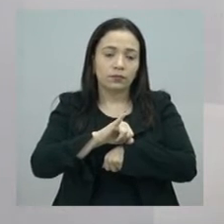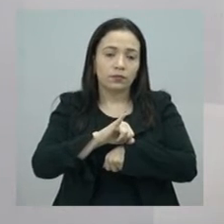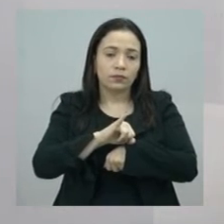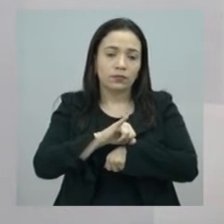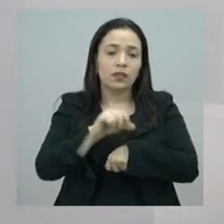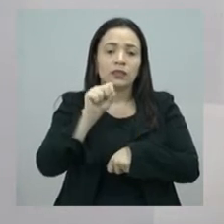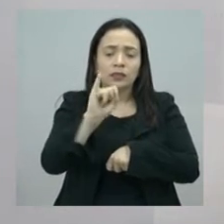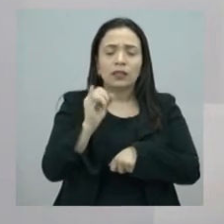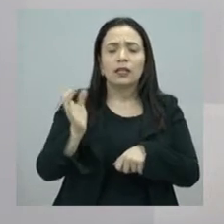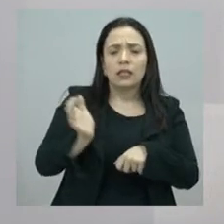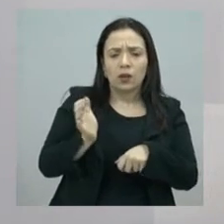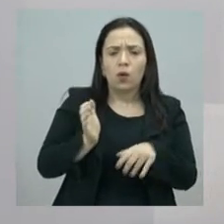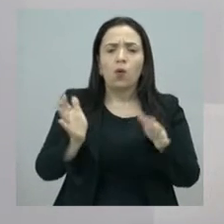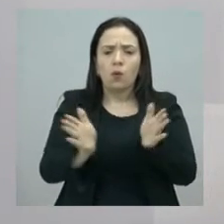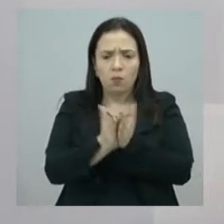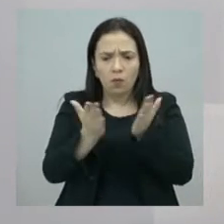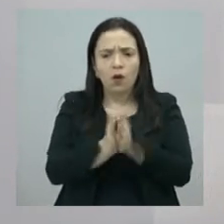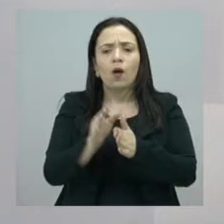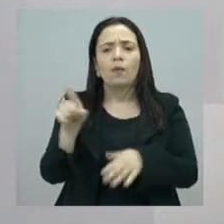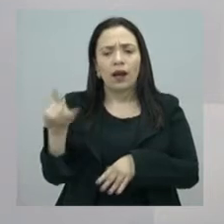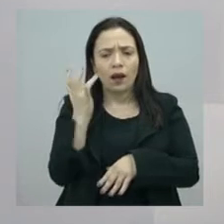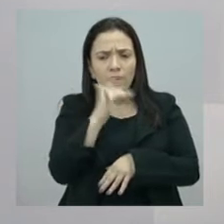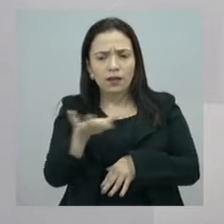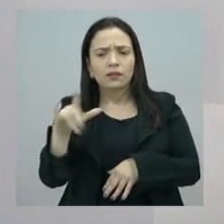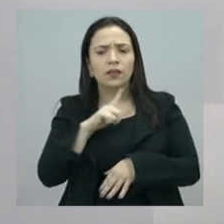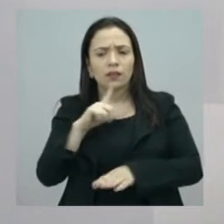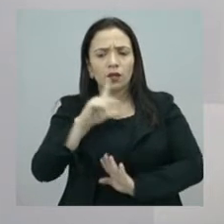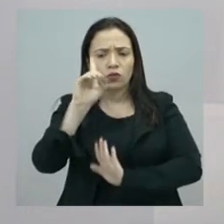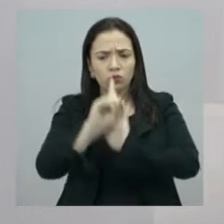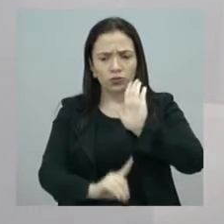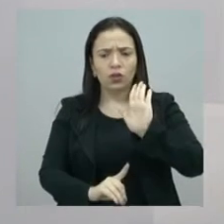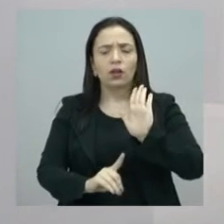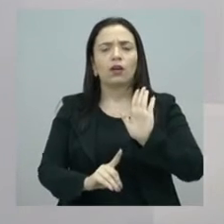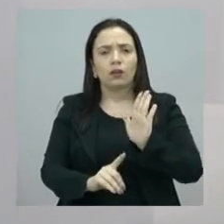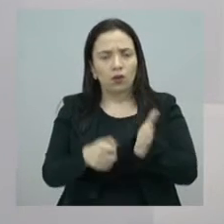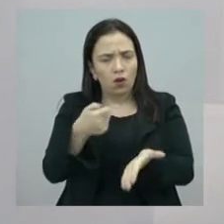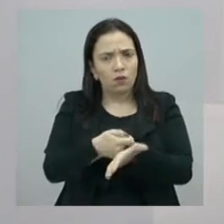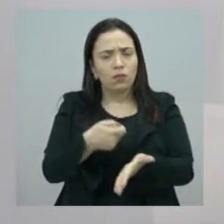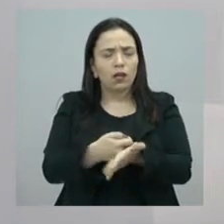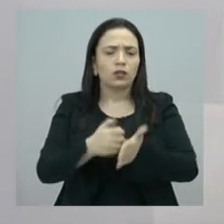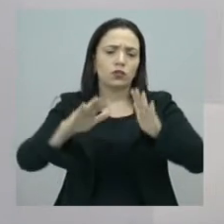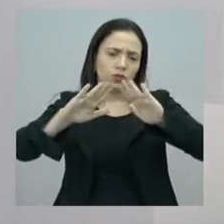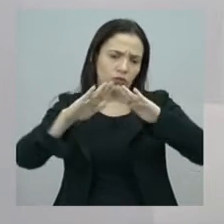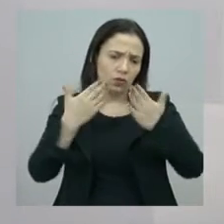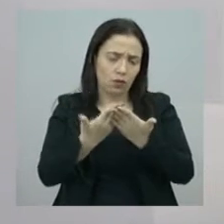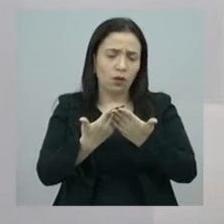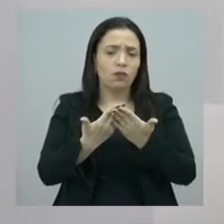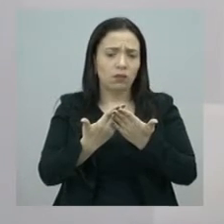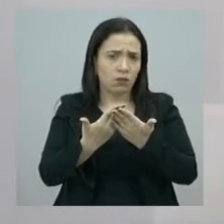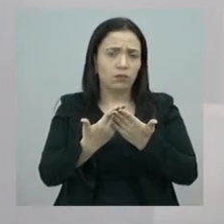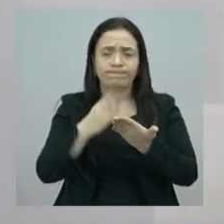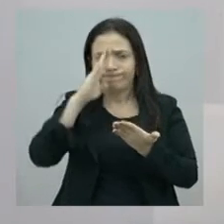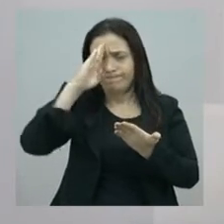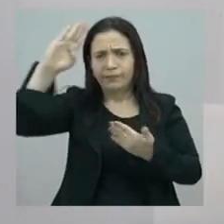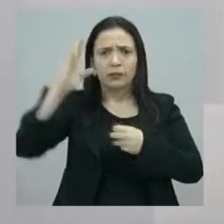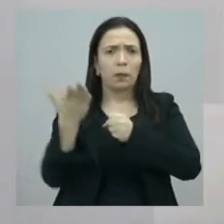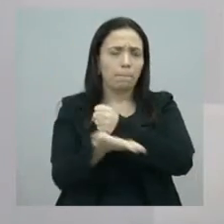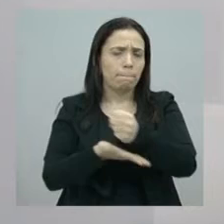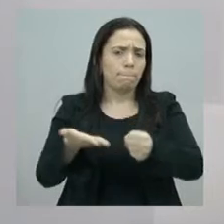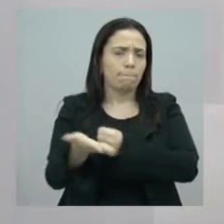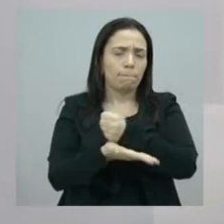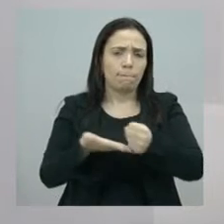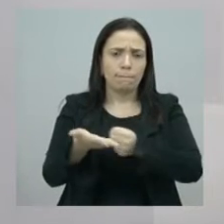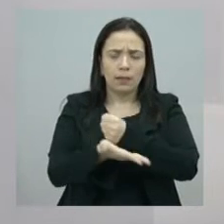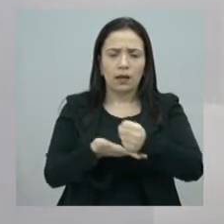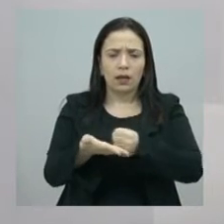da classe social, essa criança tem o direito de estar na escola, porque a escola é um direito fundamental para